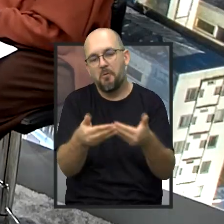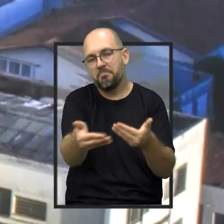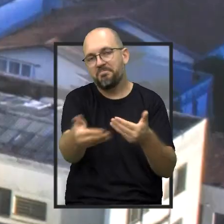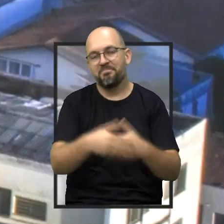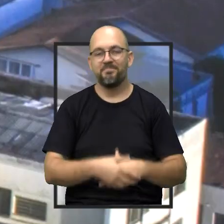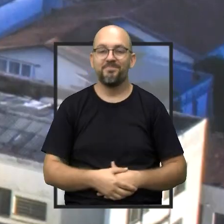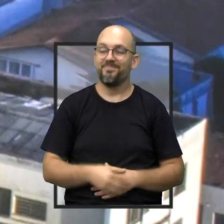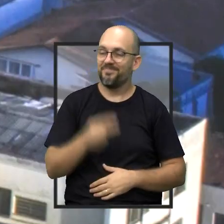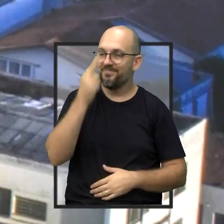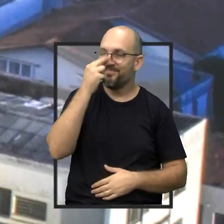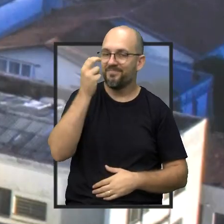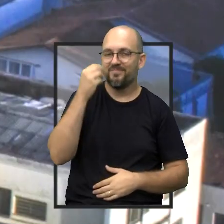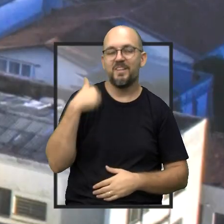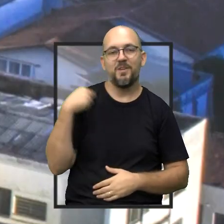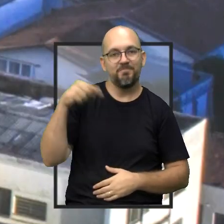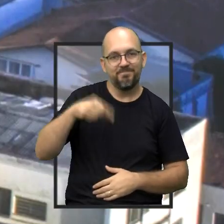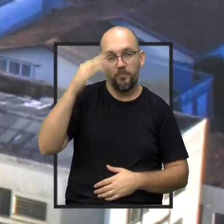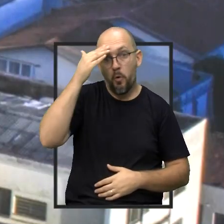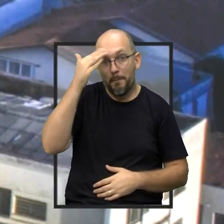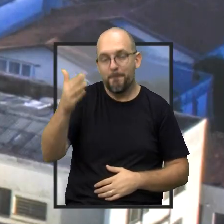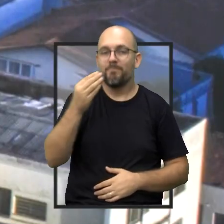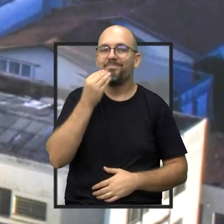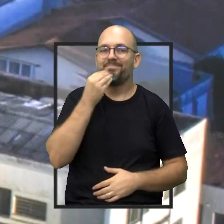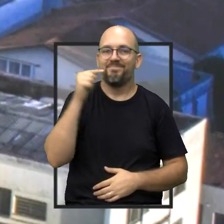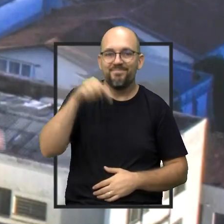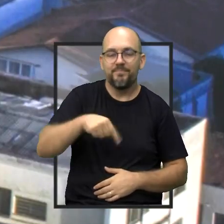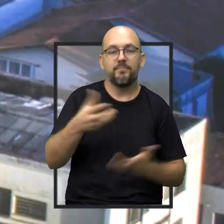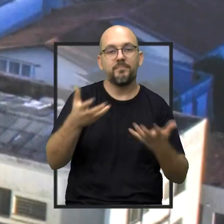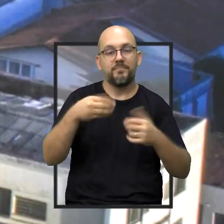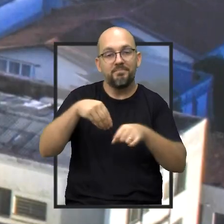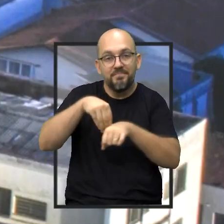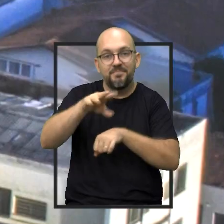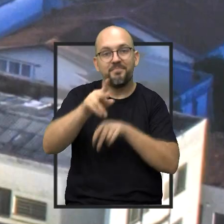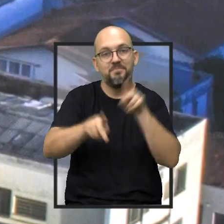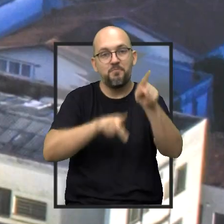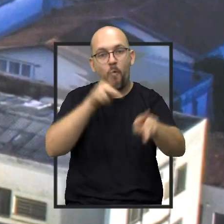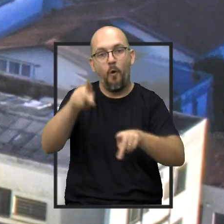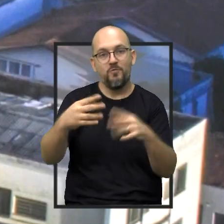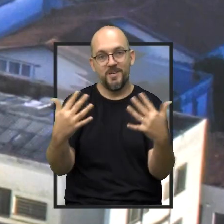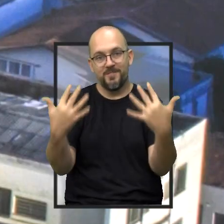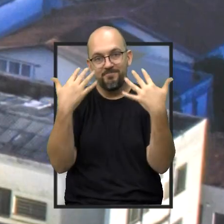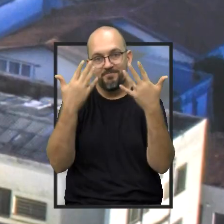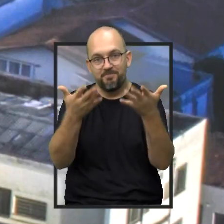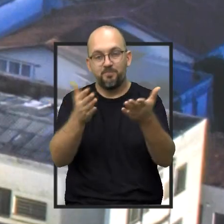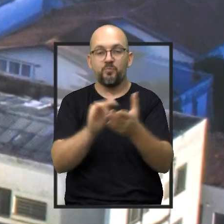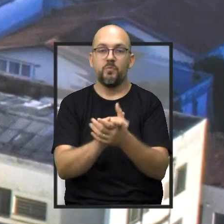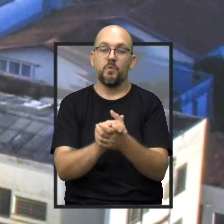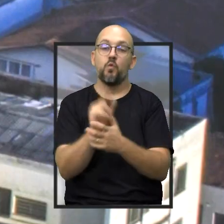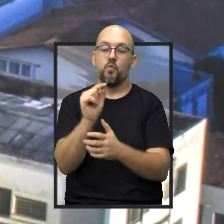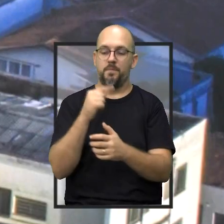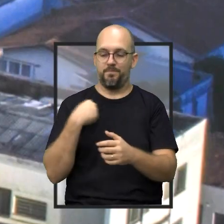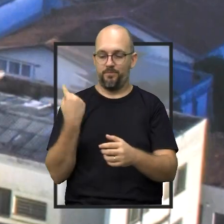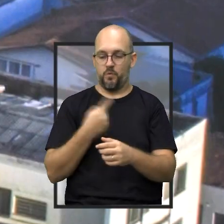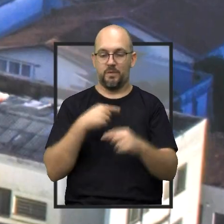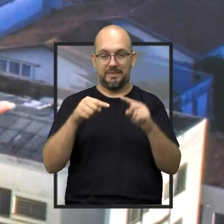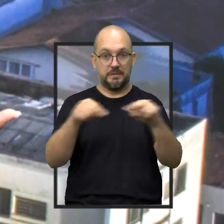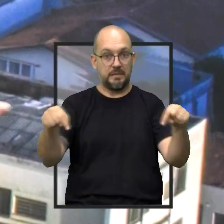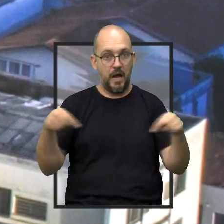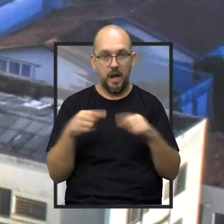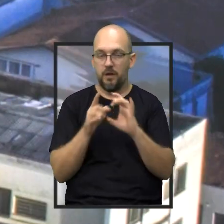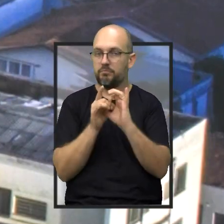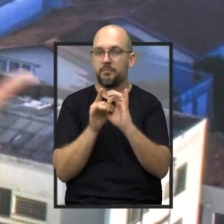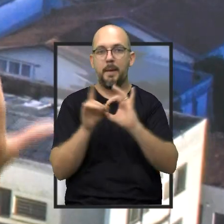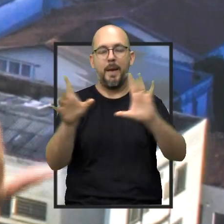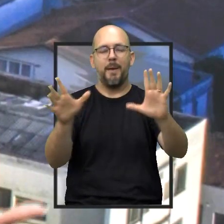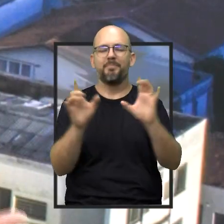finais. Ângelo, agradeço mais uma vez a oportunidade e quero deixar aqui para a população que nos acompanha que o nosso gabinete